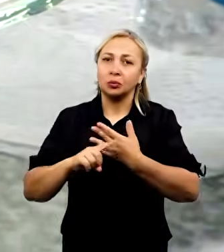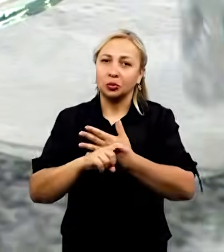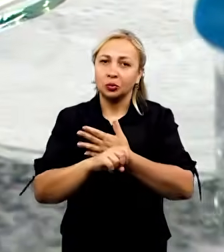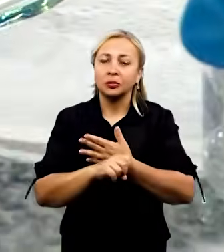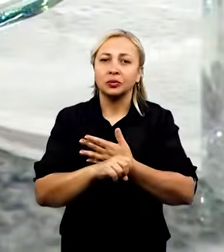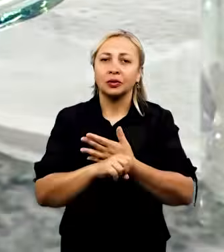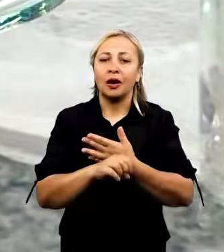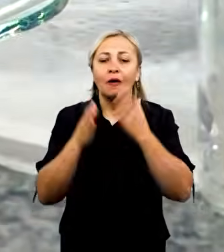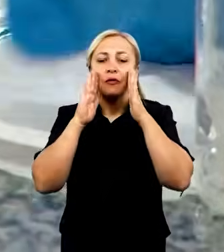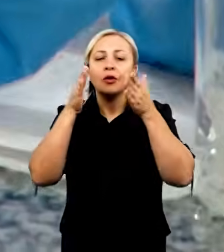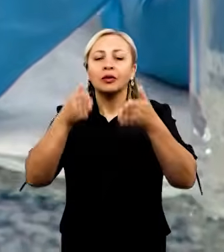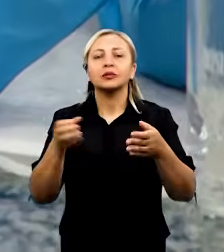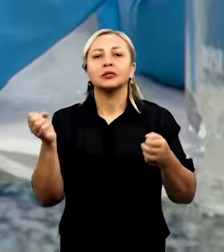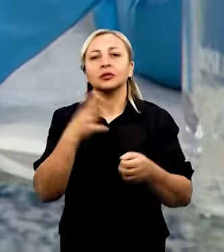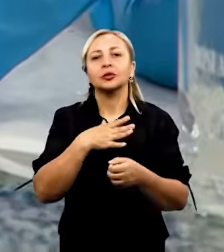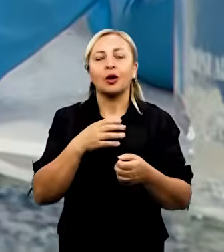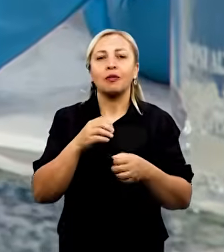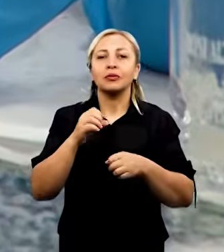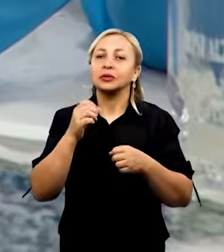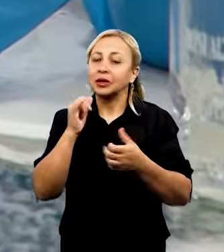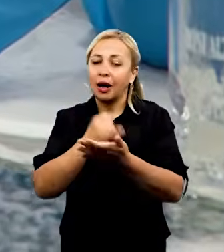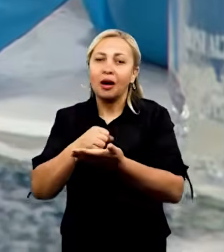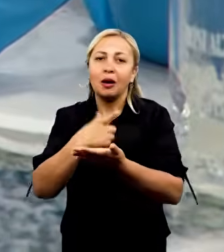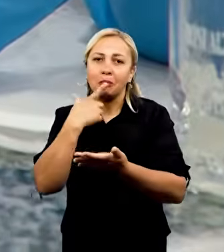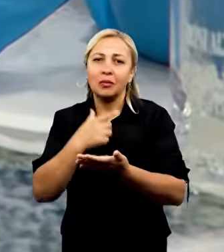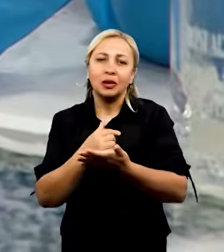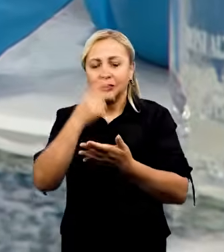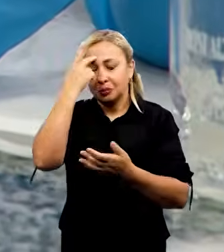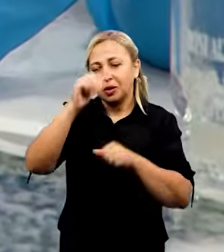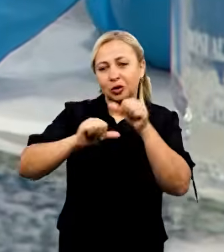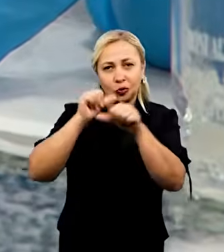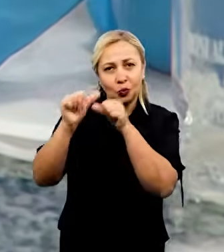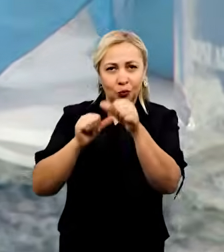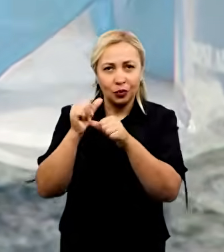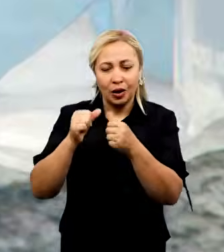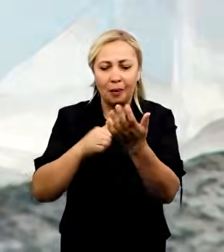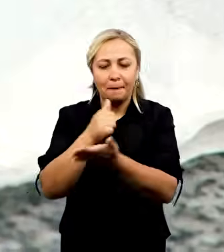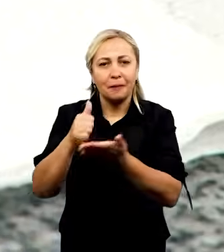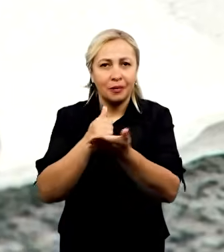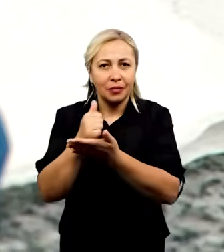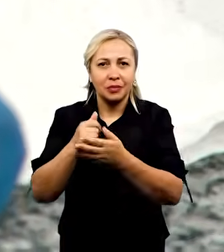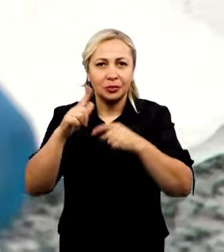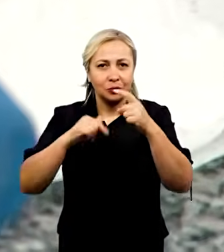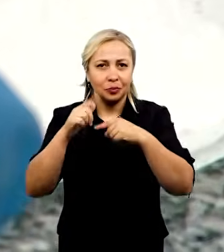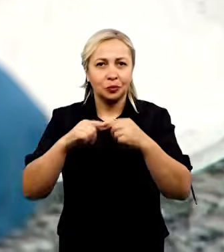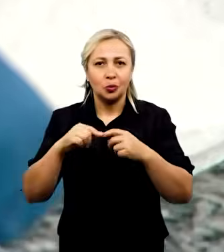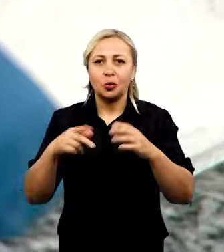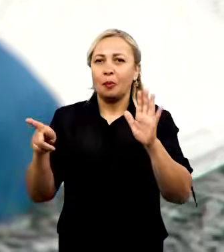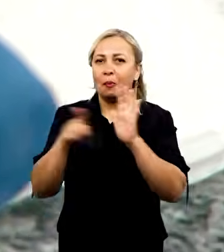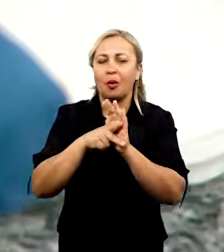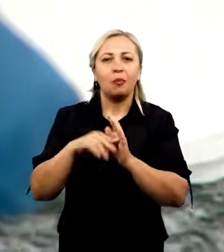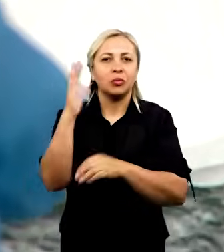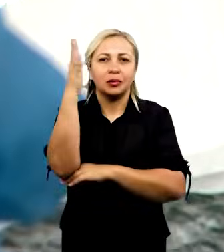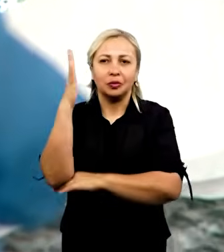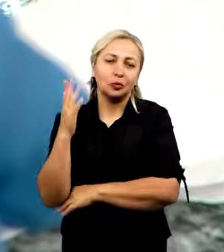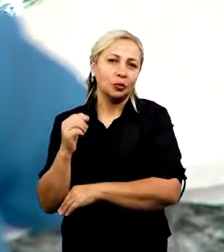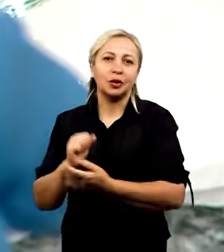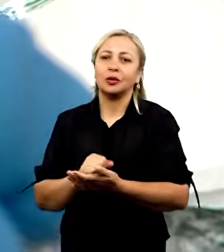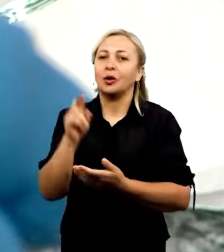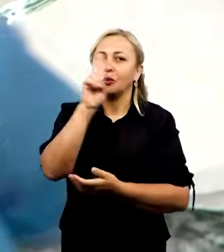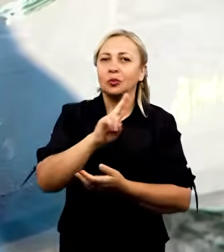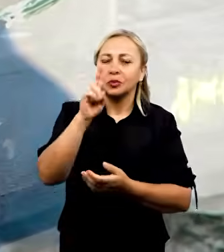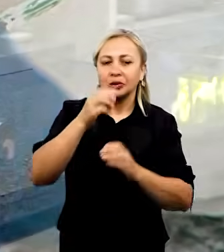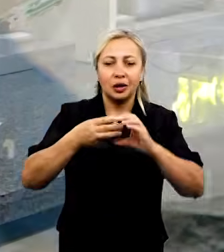focando em possíveis novos antibióticos que a gente venha desenvolver baseado em produtos da própria natureza, utilizando